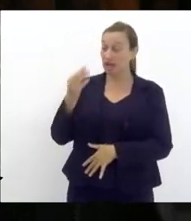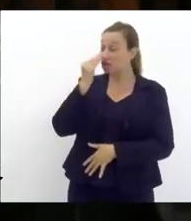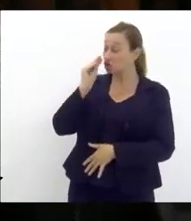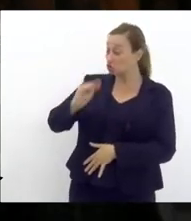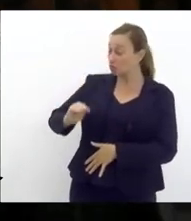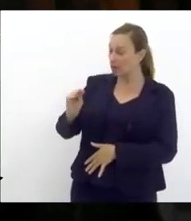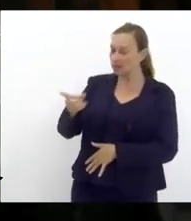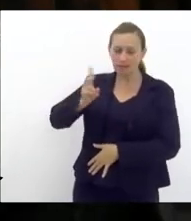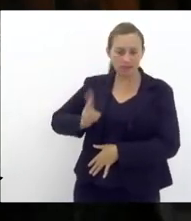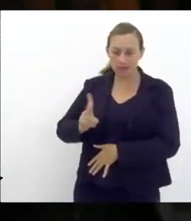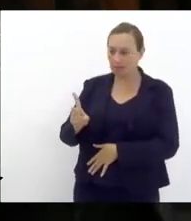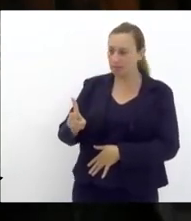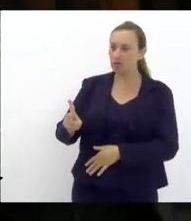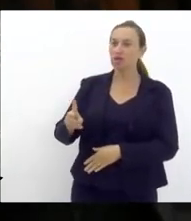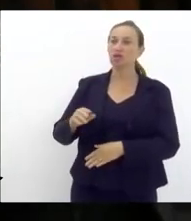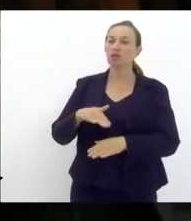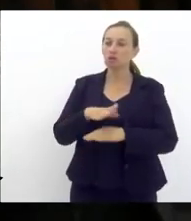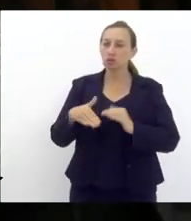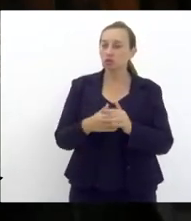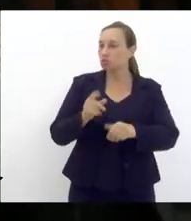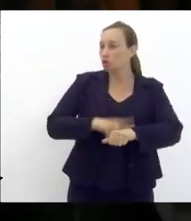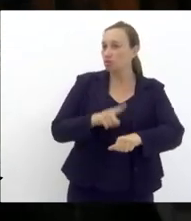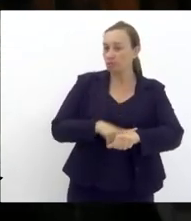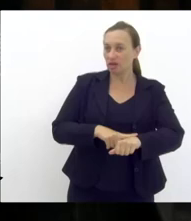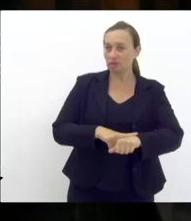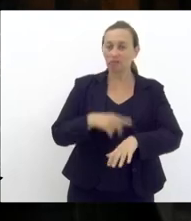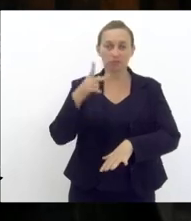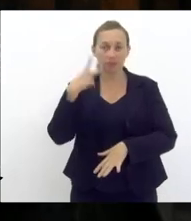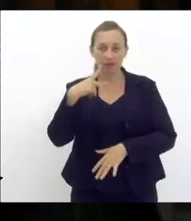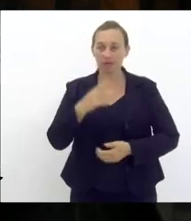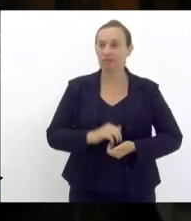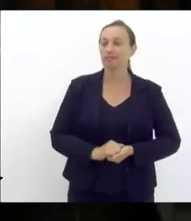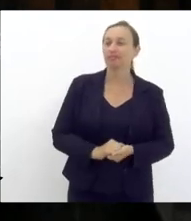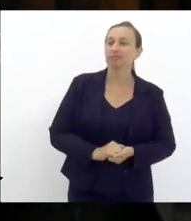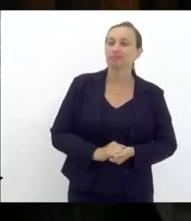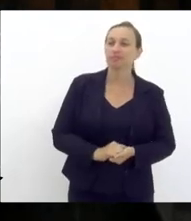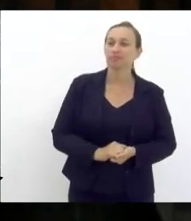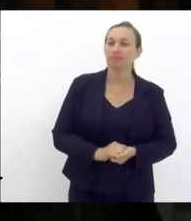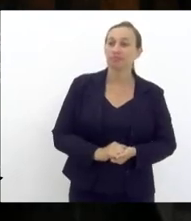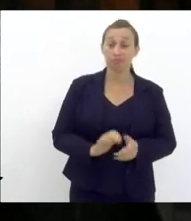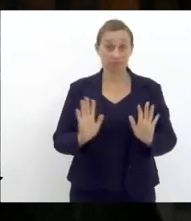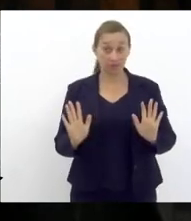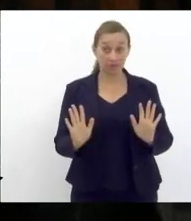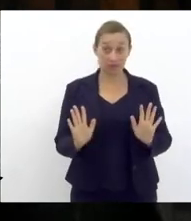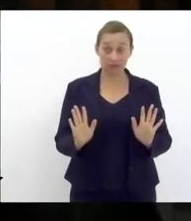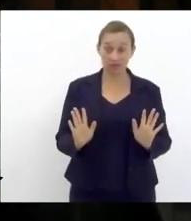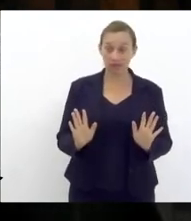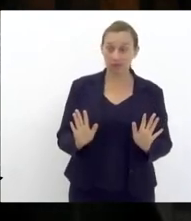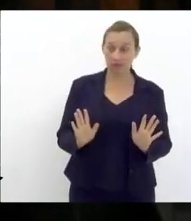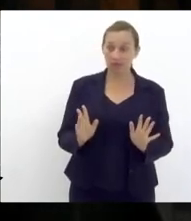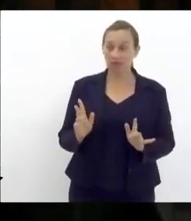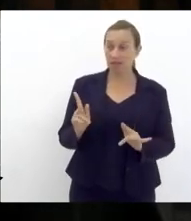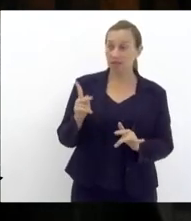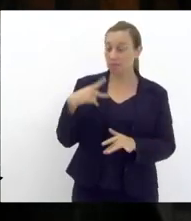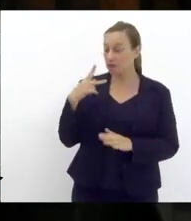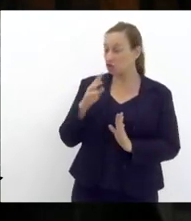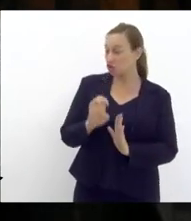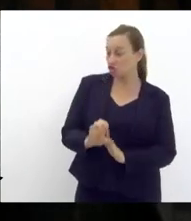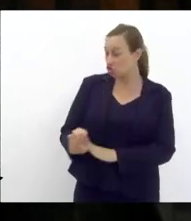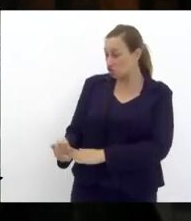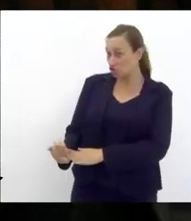a todo momento nesse Parlamento Afinal de conta espartidinho de esquerda